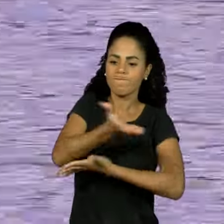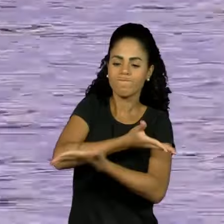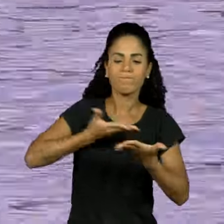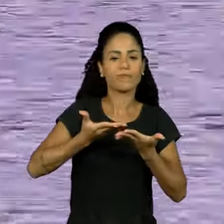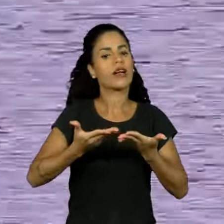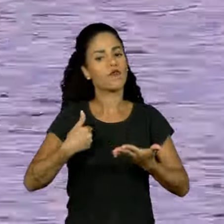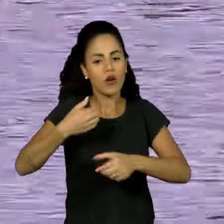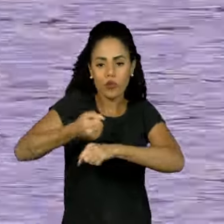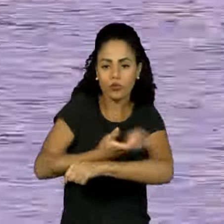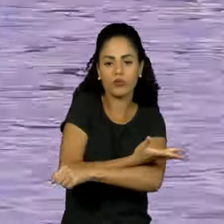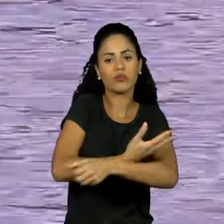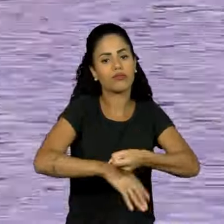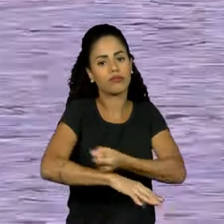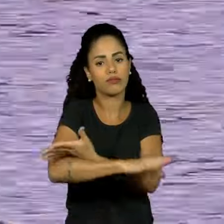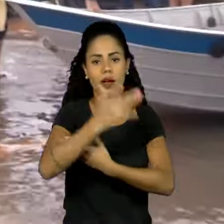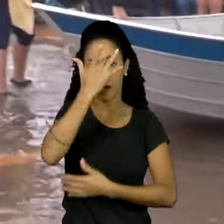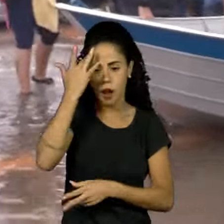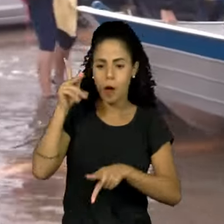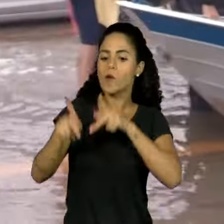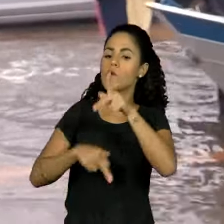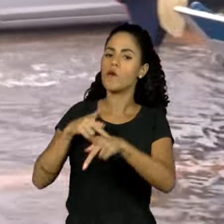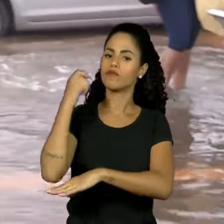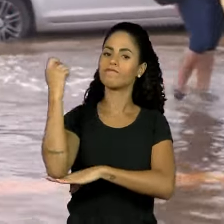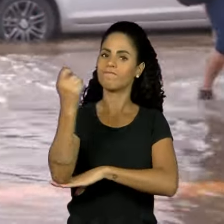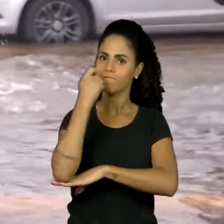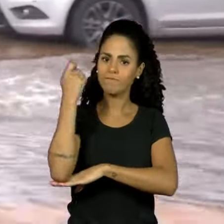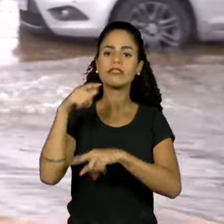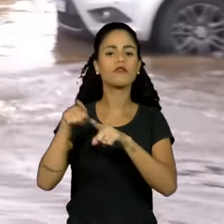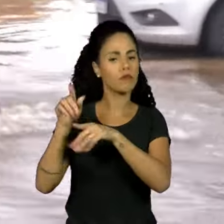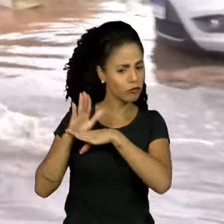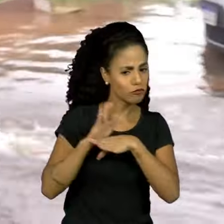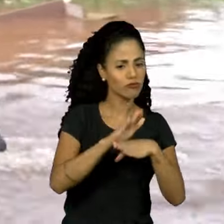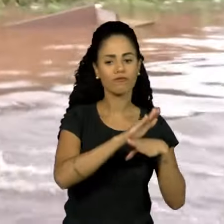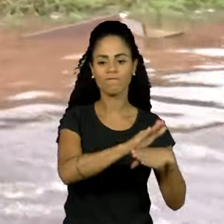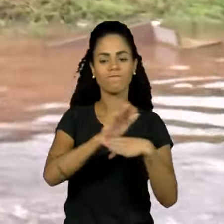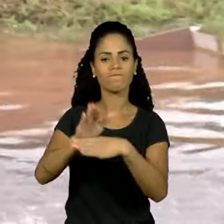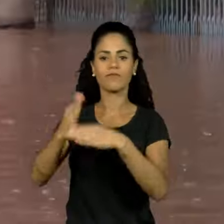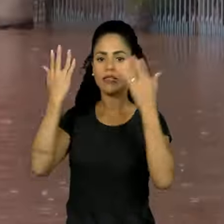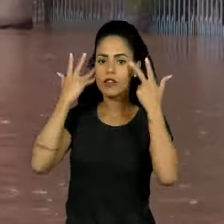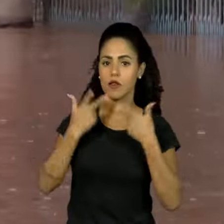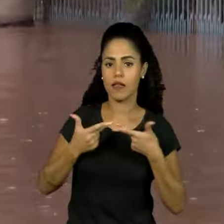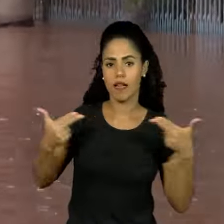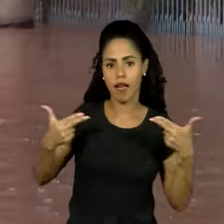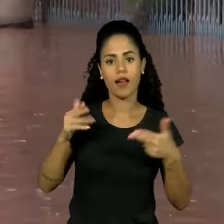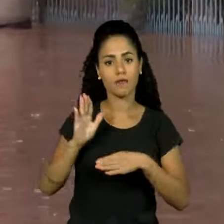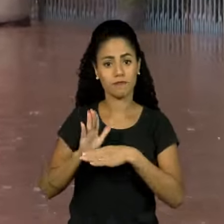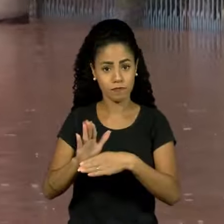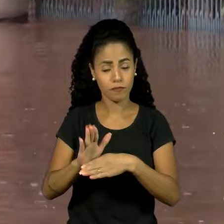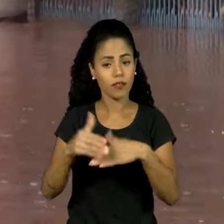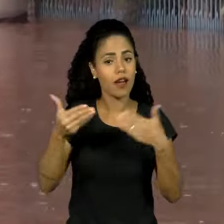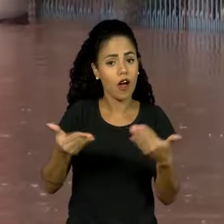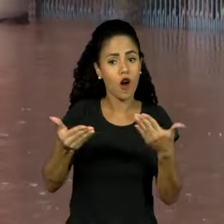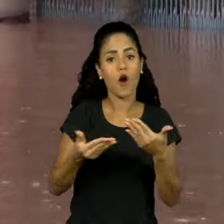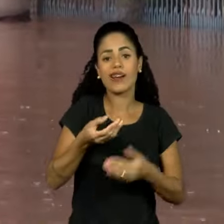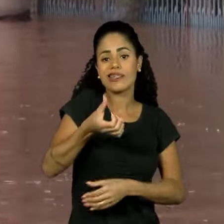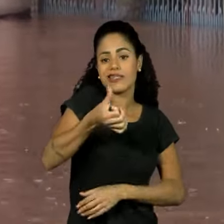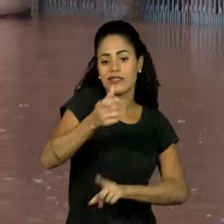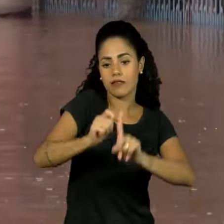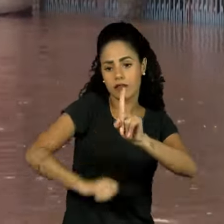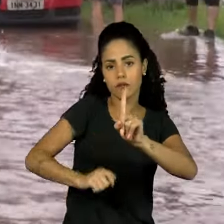emociona. O povo gaúcho reagiu, resgatando pessoas e animais nos telhados das casas. Há menos de 6